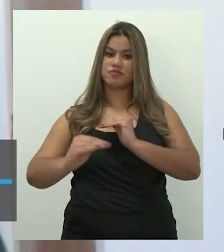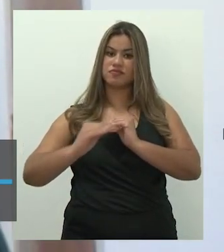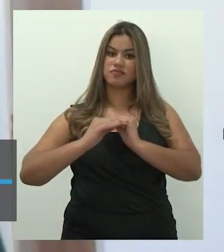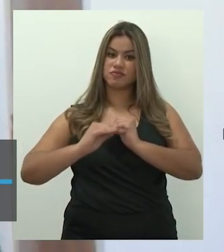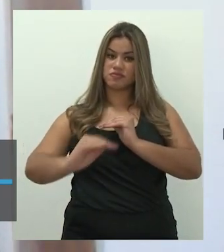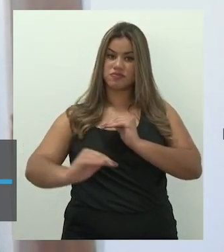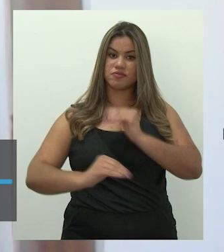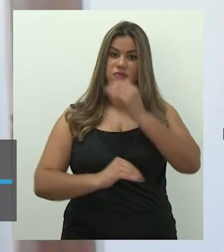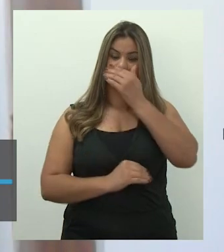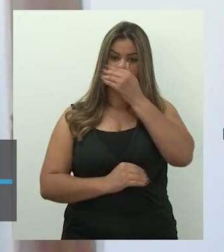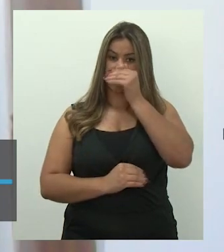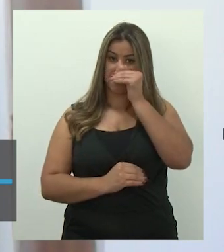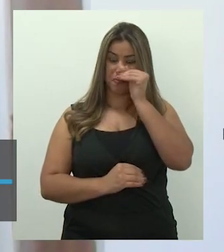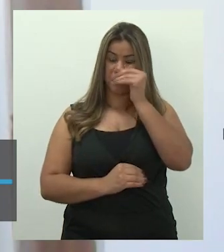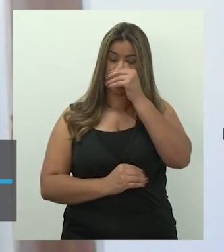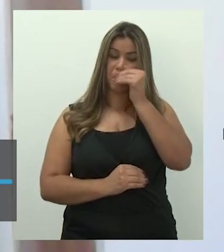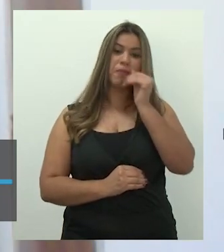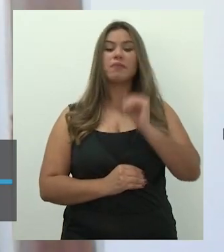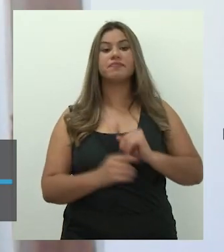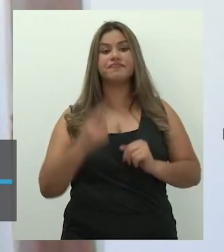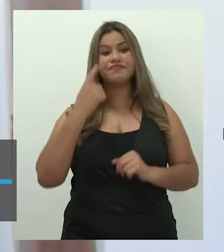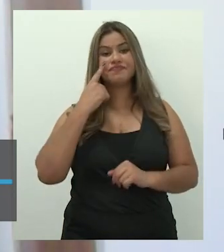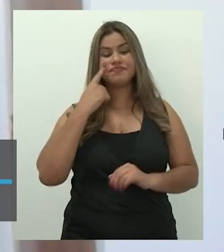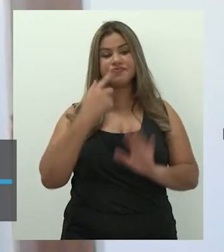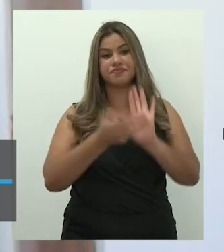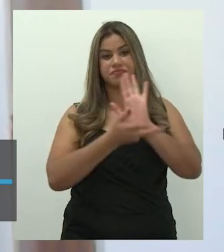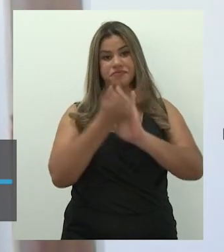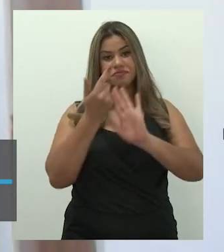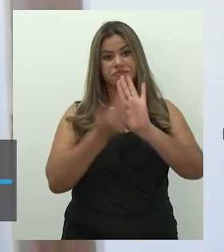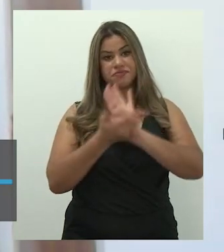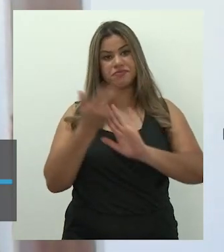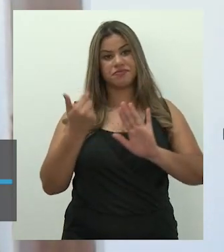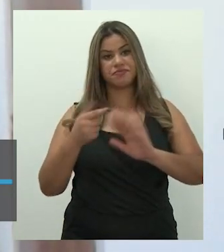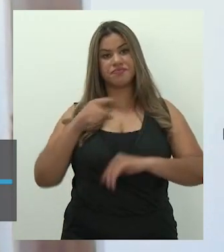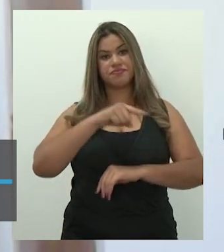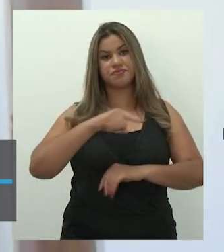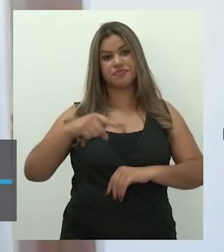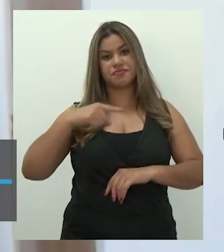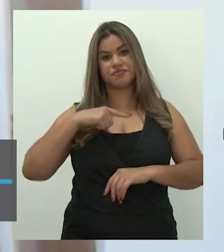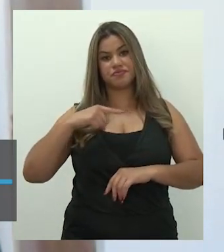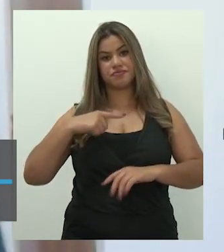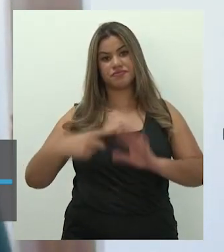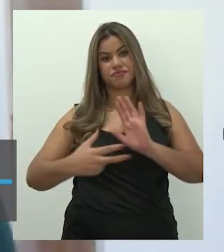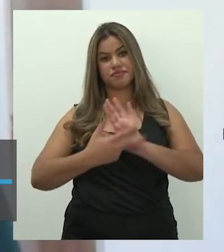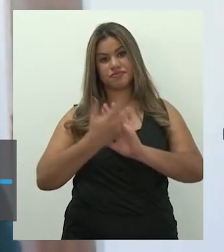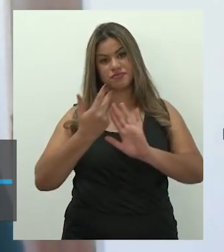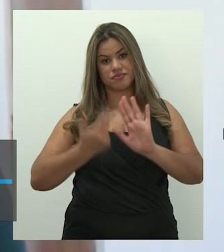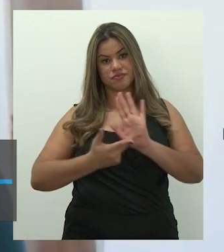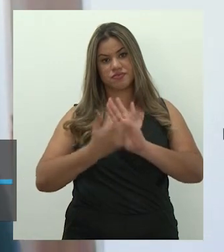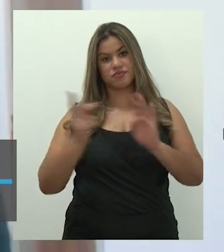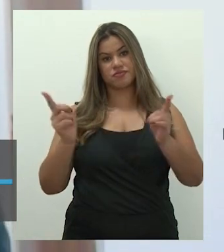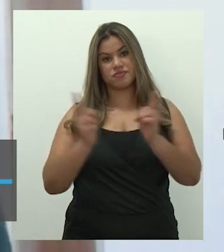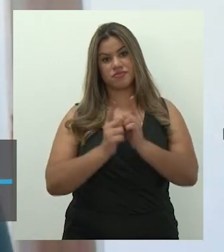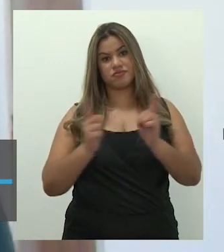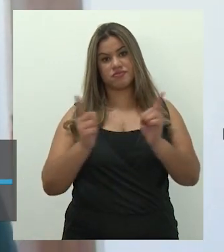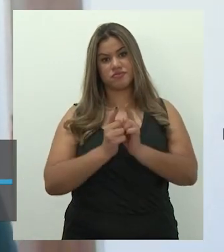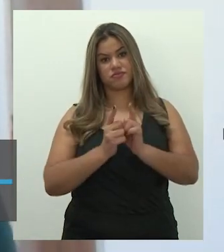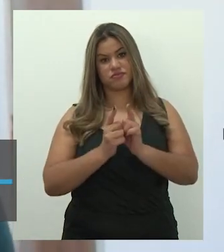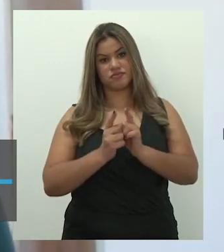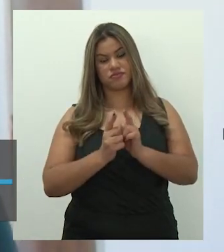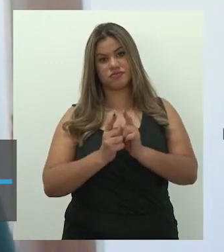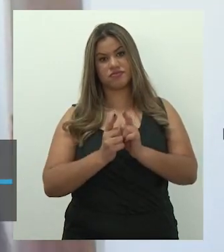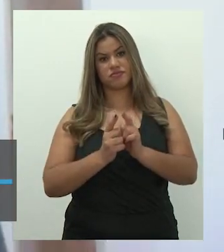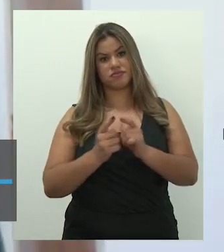gente observa cada uma dessas figuras, elas são formadas por pequenas partes que, ao